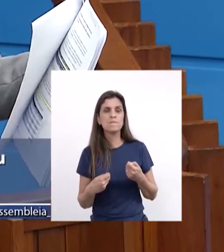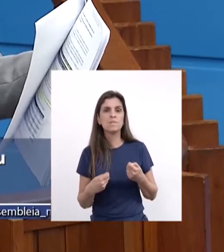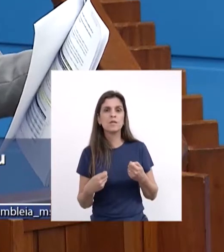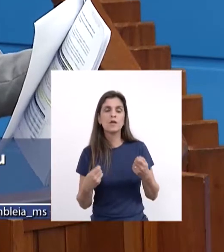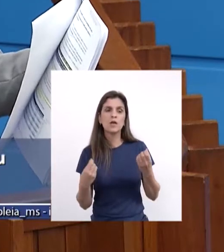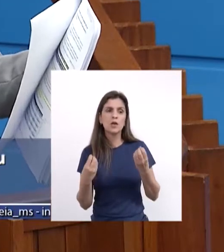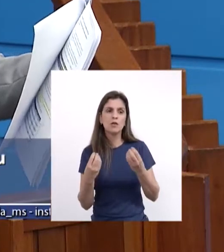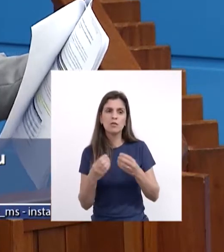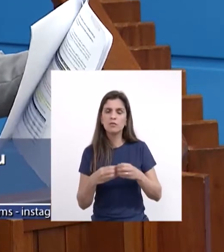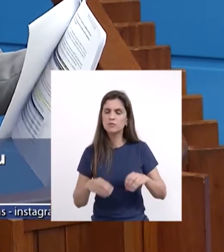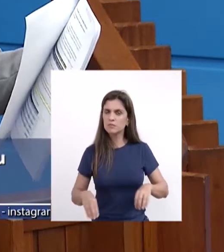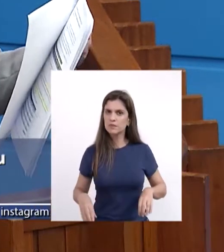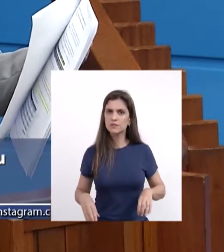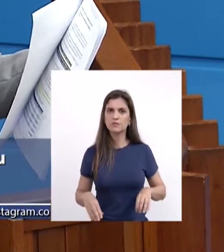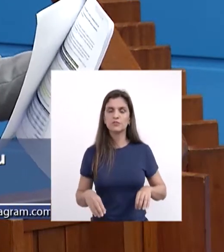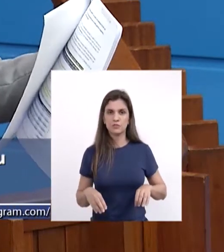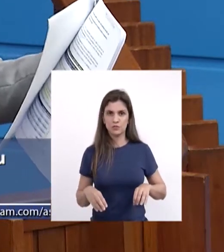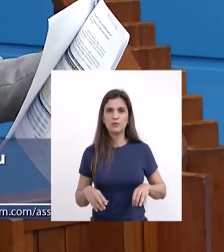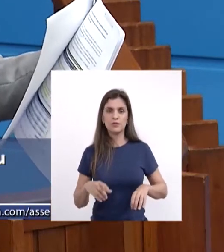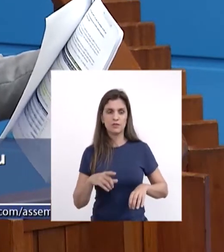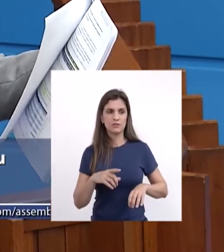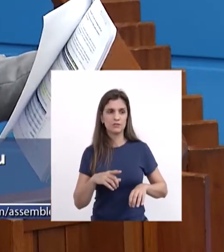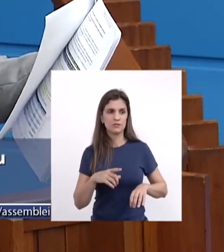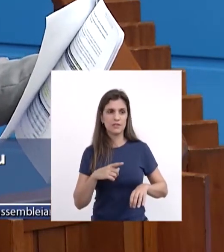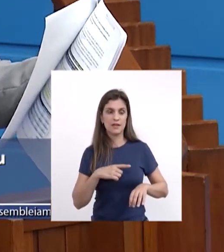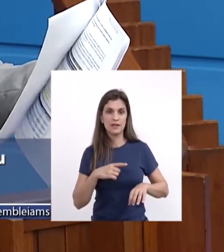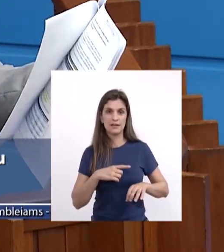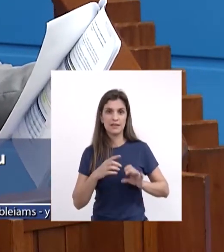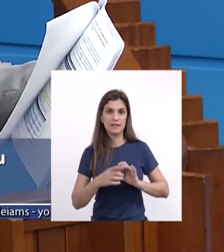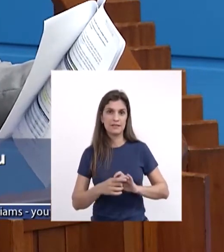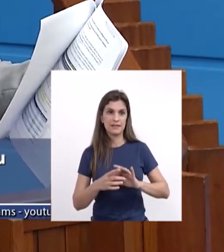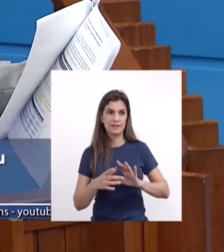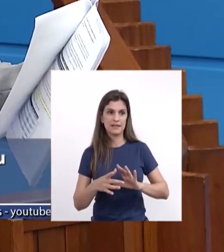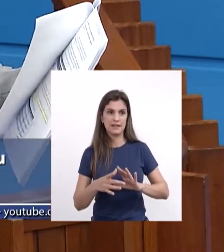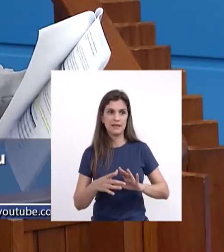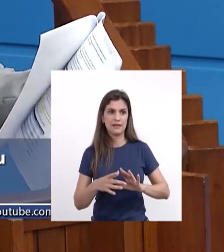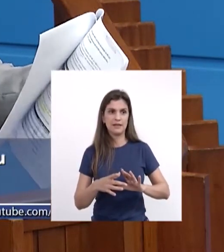prejuízos decorrentes a partir da entrada em vigor da deliberação